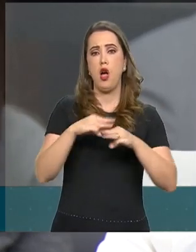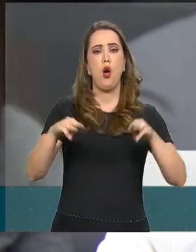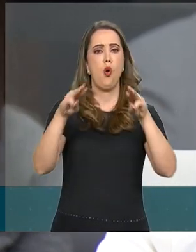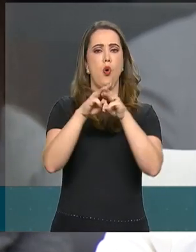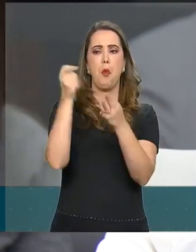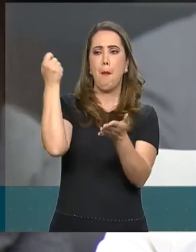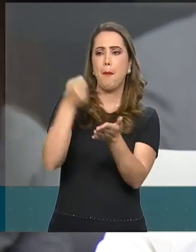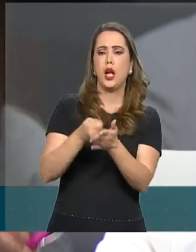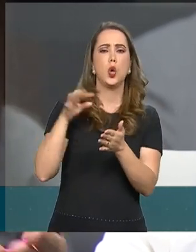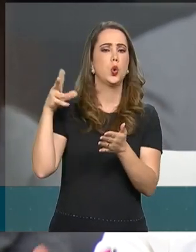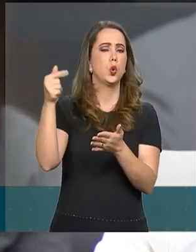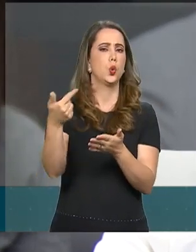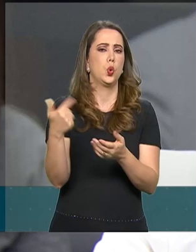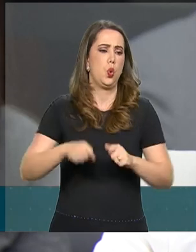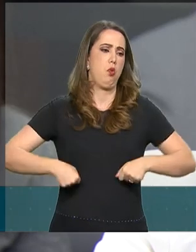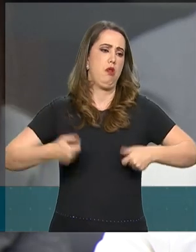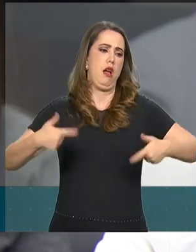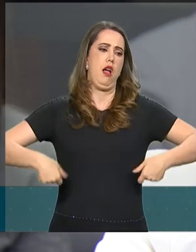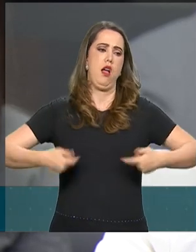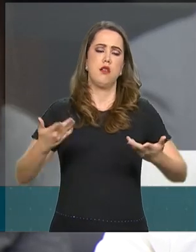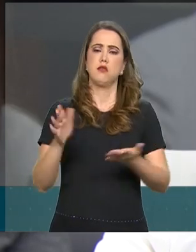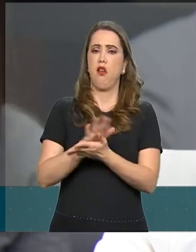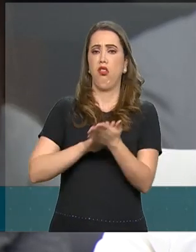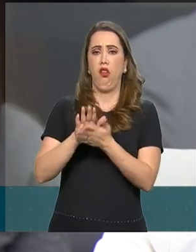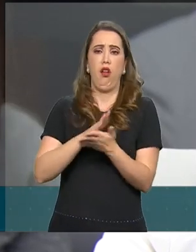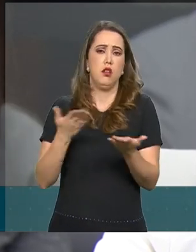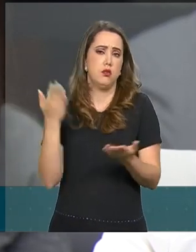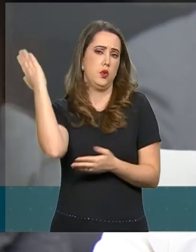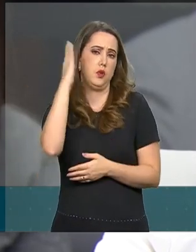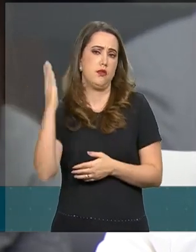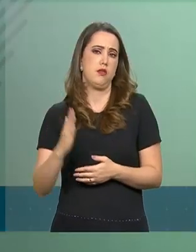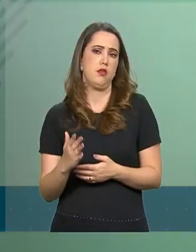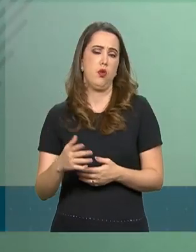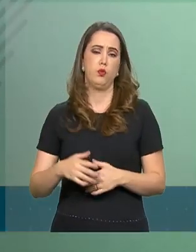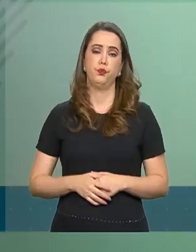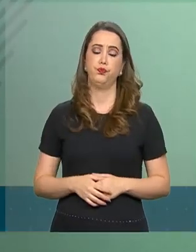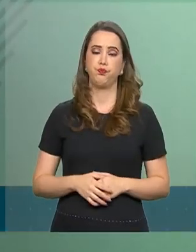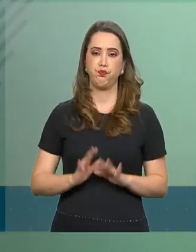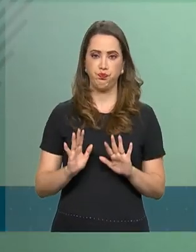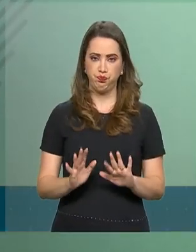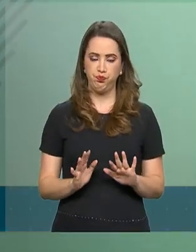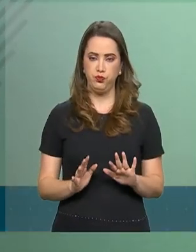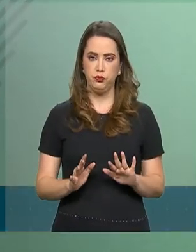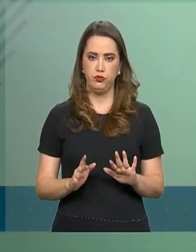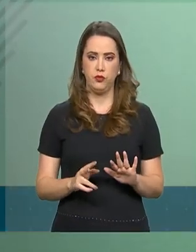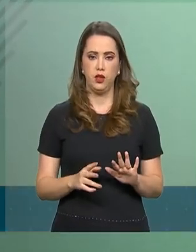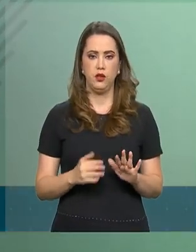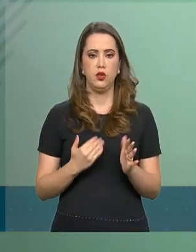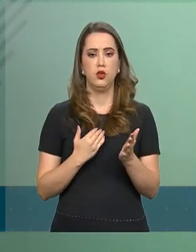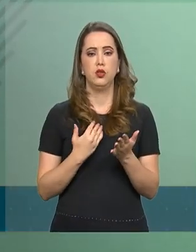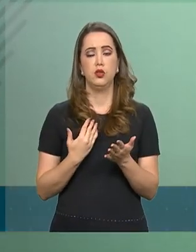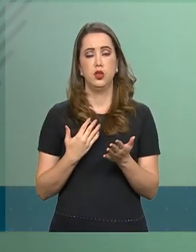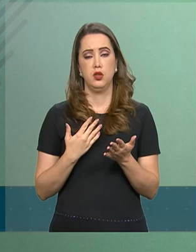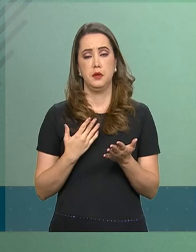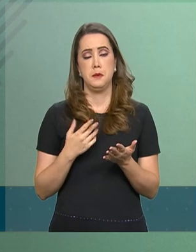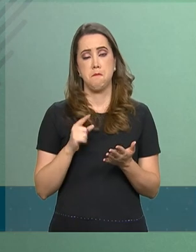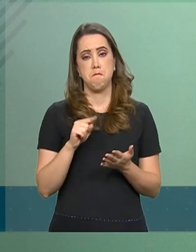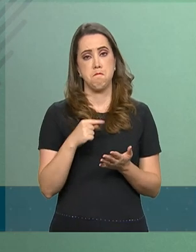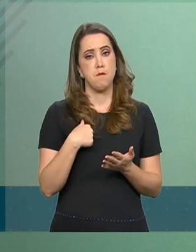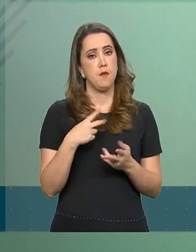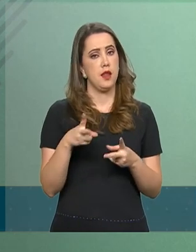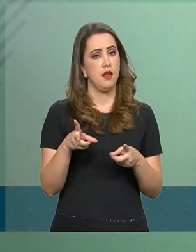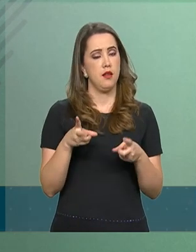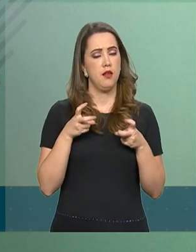nada em ter esse evento no brasil em complemento à a minha resposta anterior me